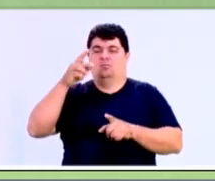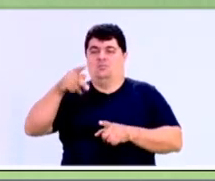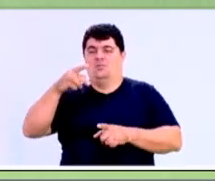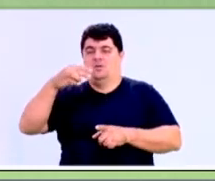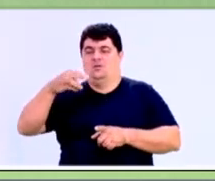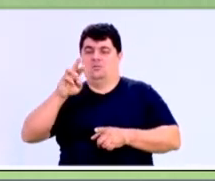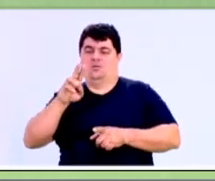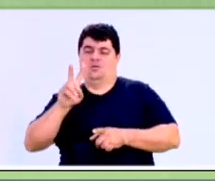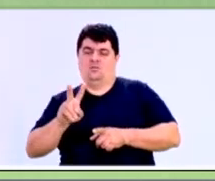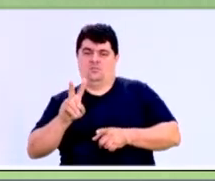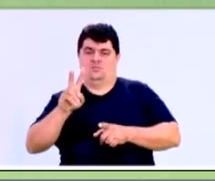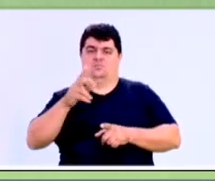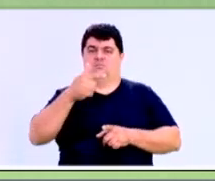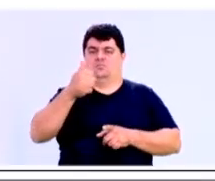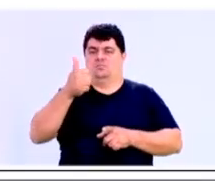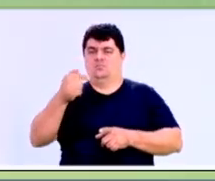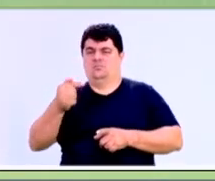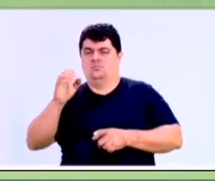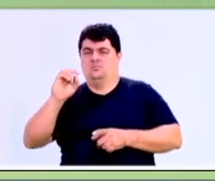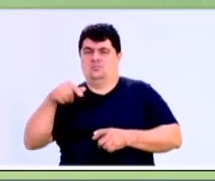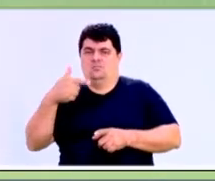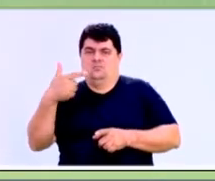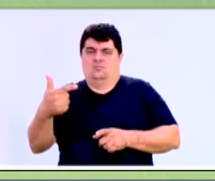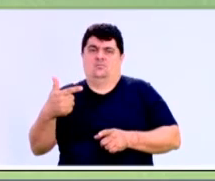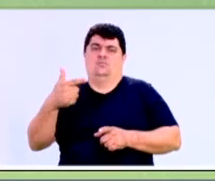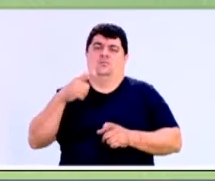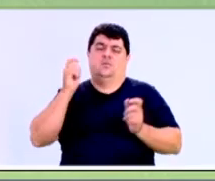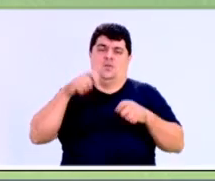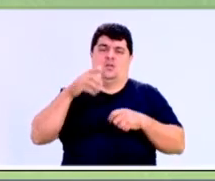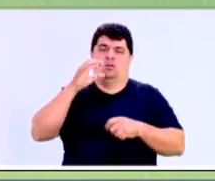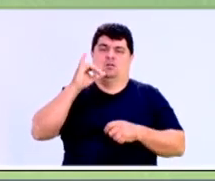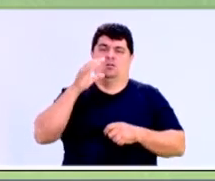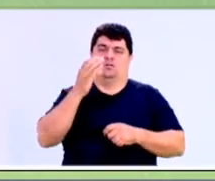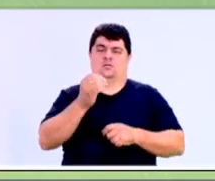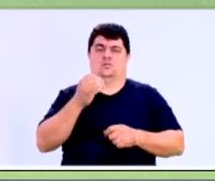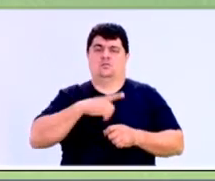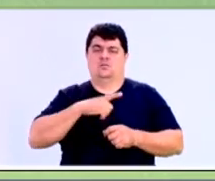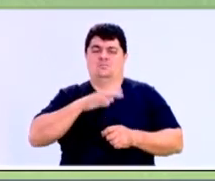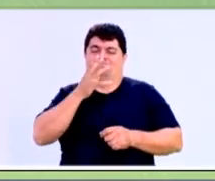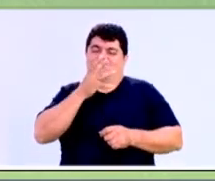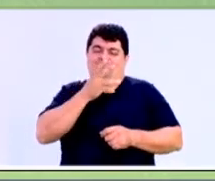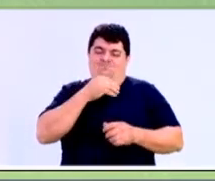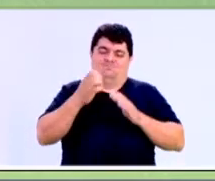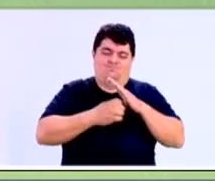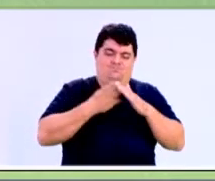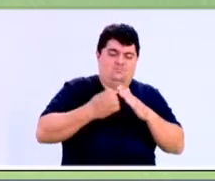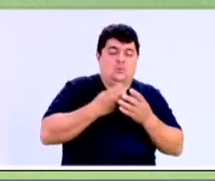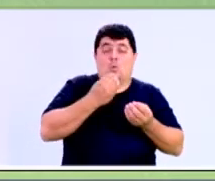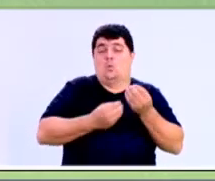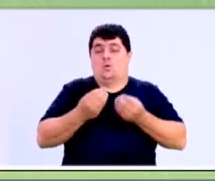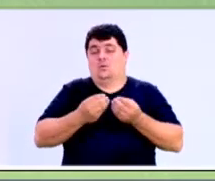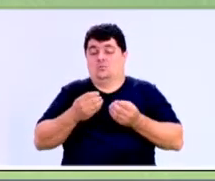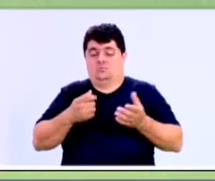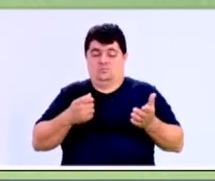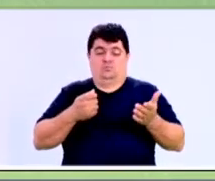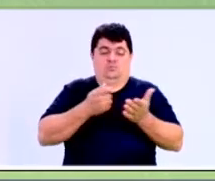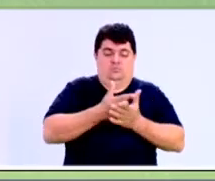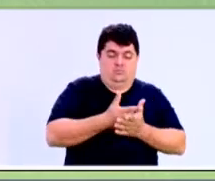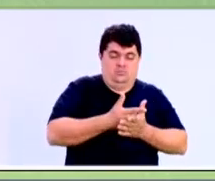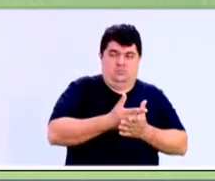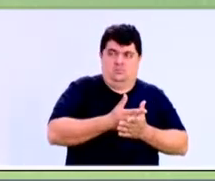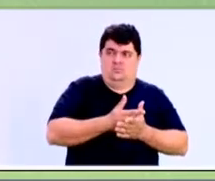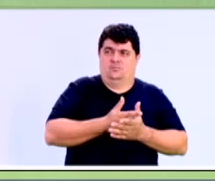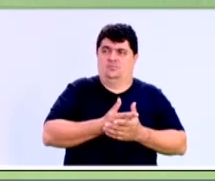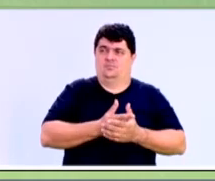PMRV 17,02, eu chego no meu ciclo operacional. Então a minha empresa demora para comprar,